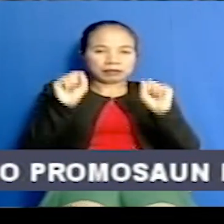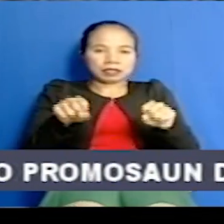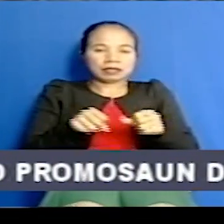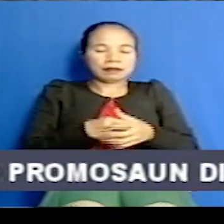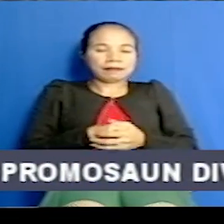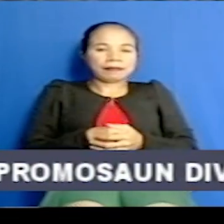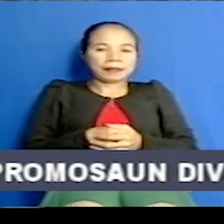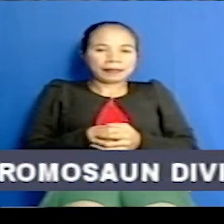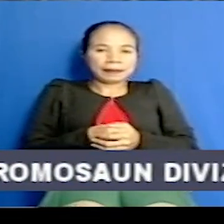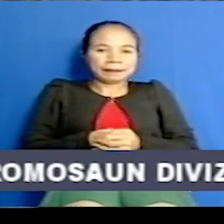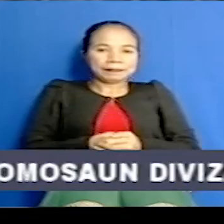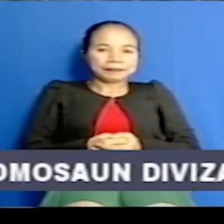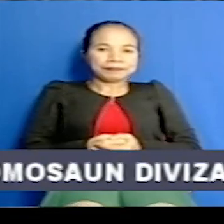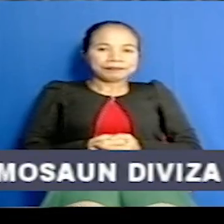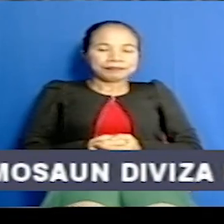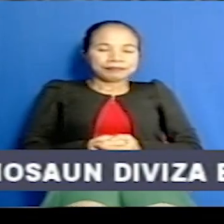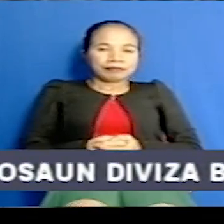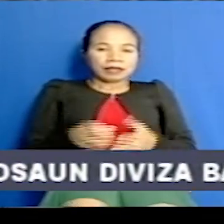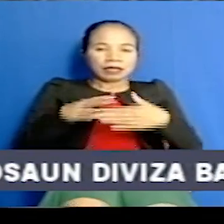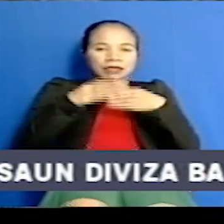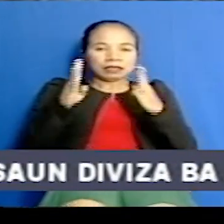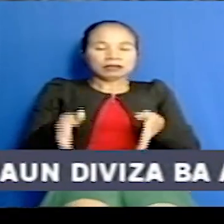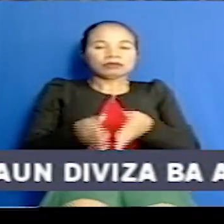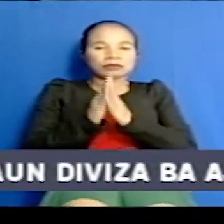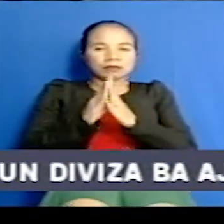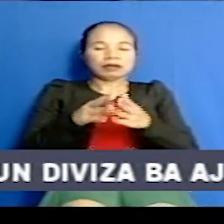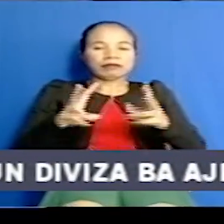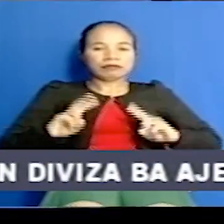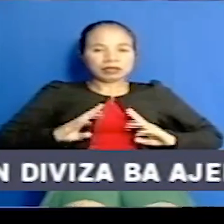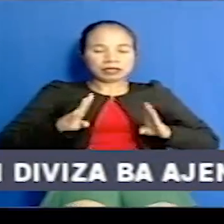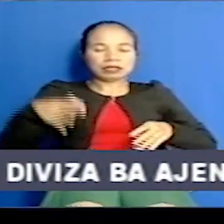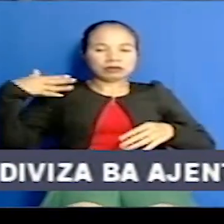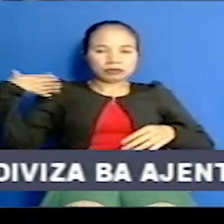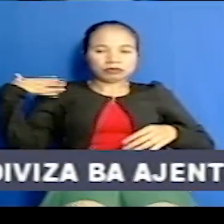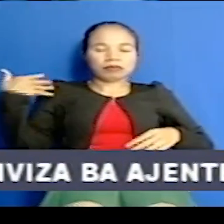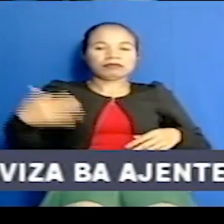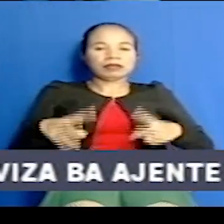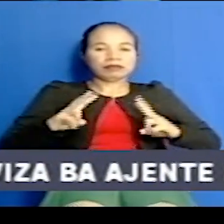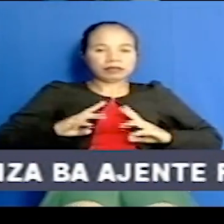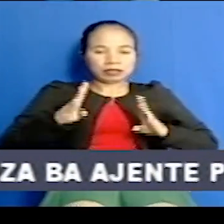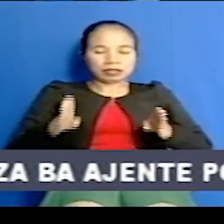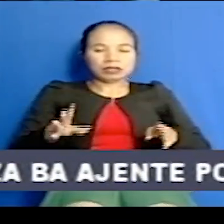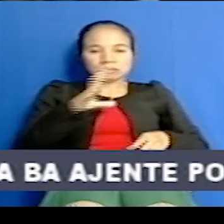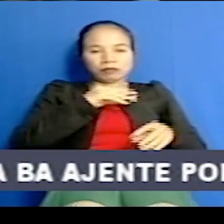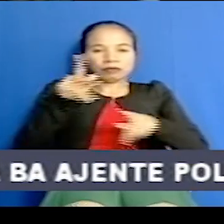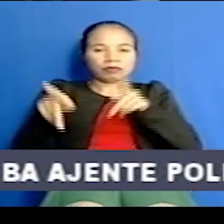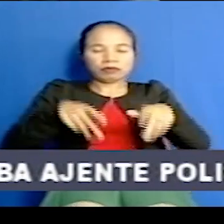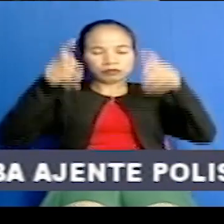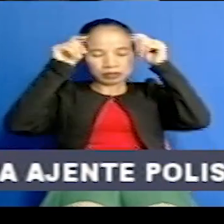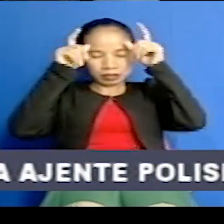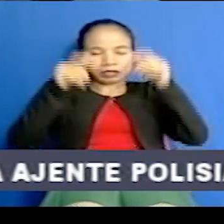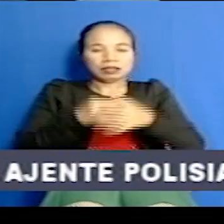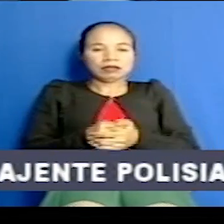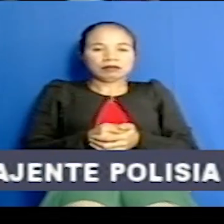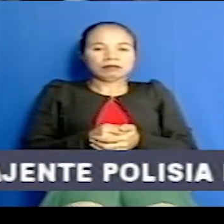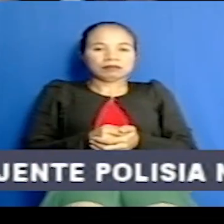estava ele Nepa, se apoia. Líder né, o suba veterano, juventude e resistência no povo Timor-Leste, atutane